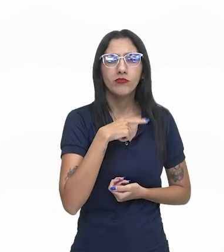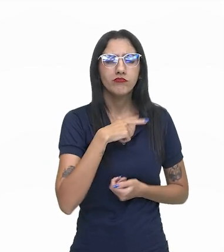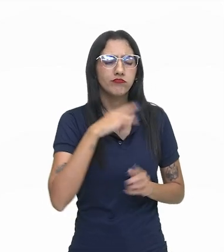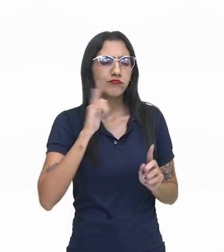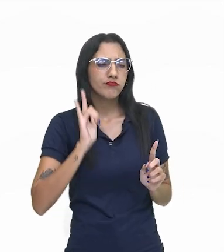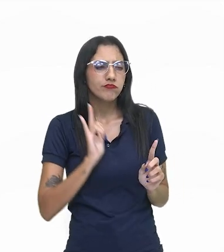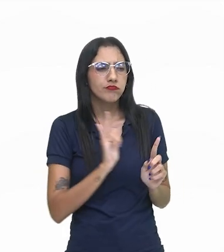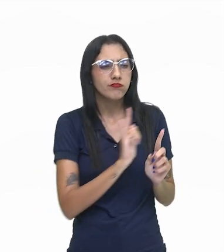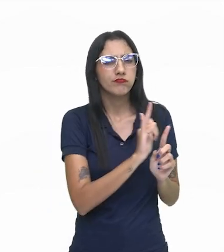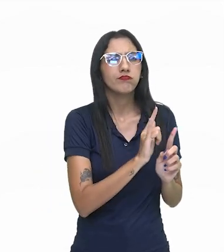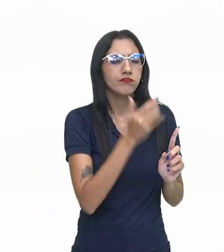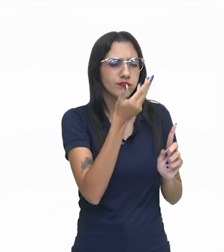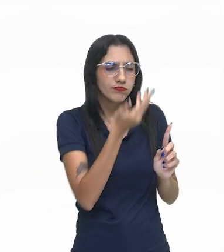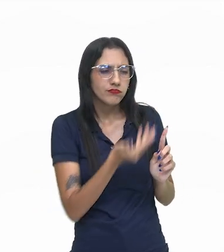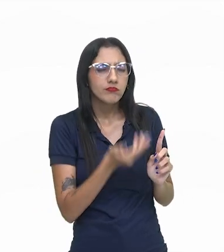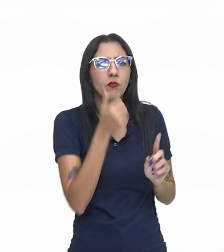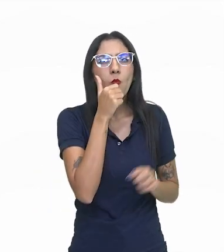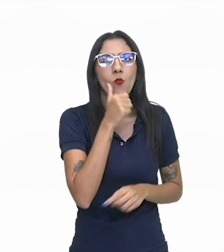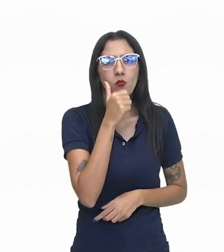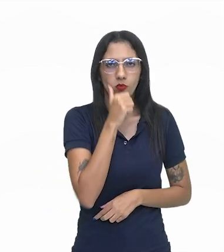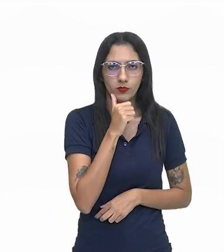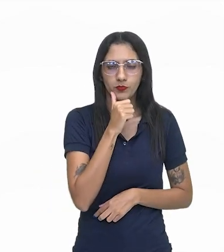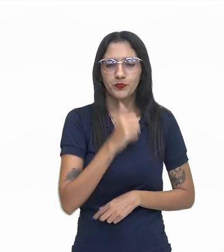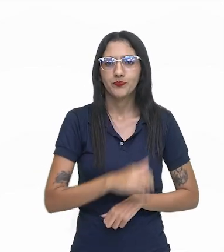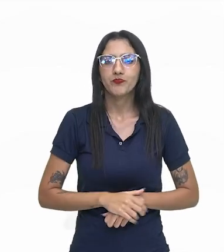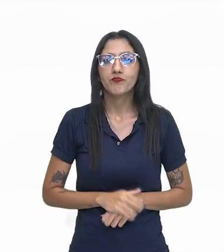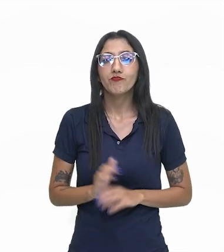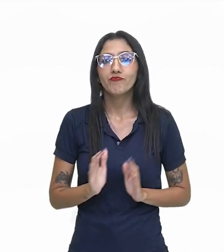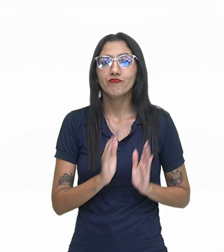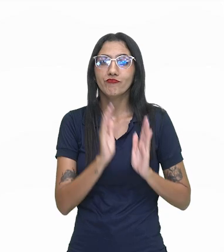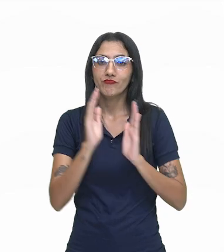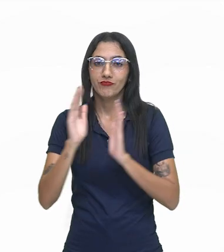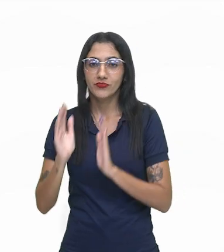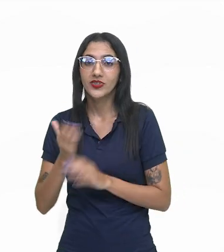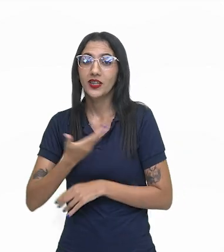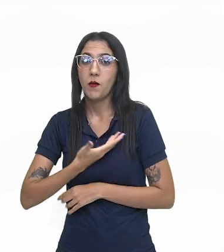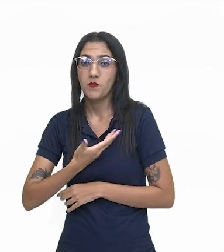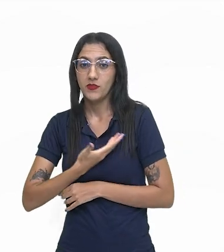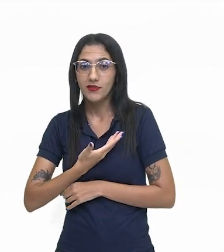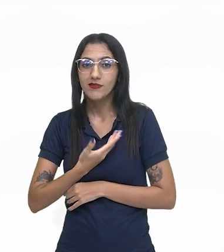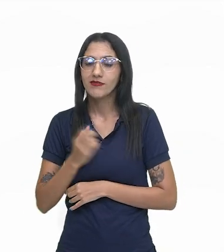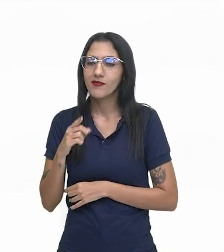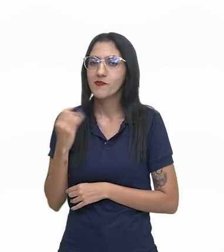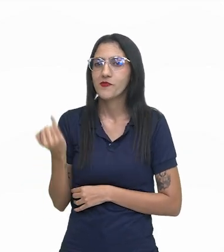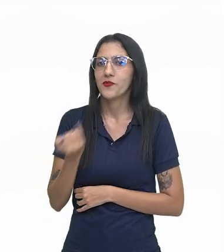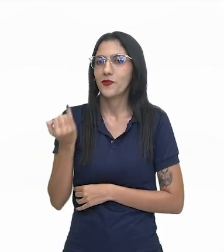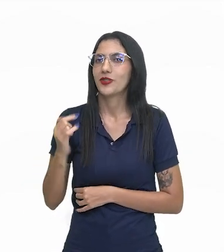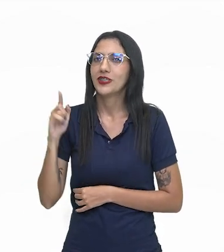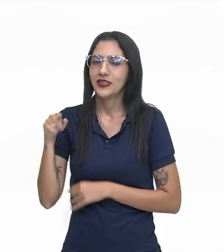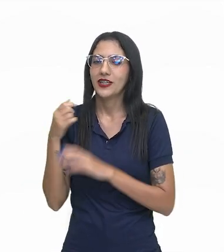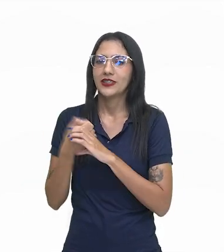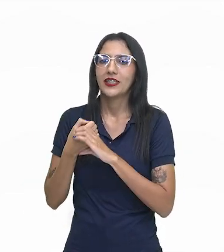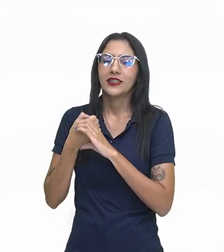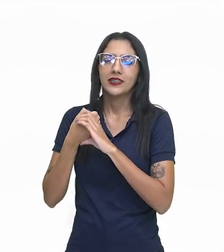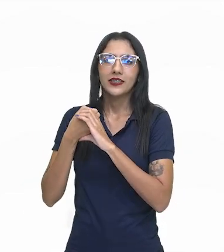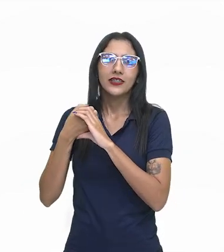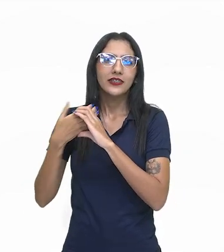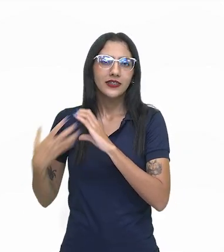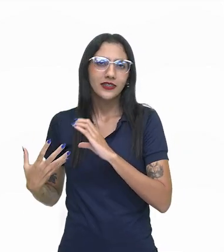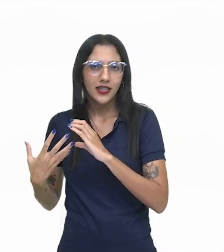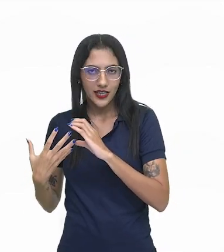sua senhora. Já na cantiga de amigo, isso é muito importante, essa característica, né, que